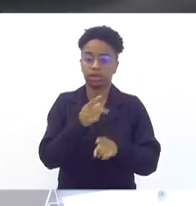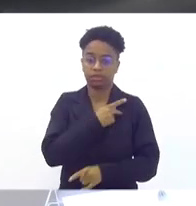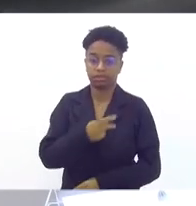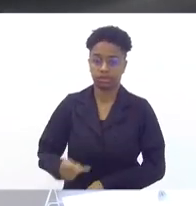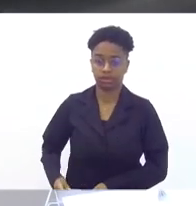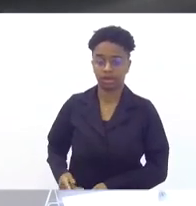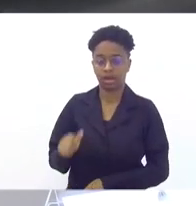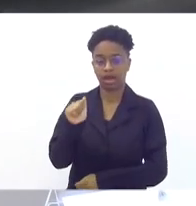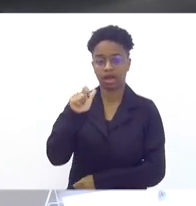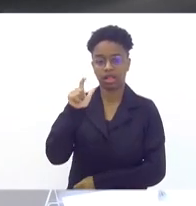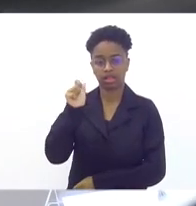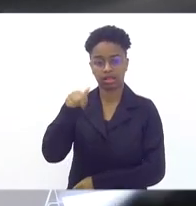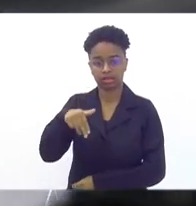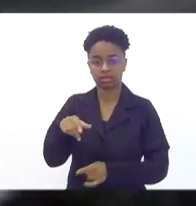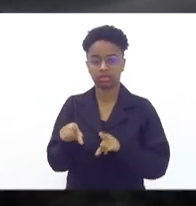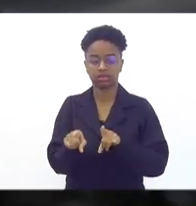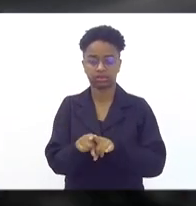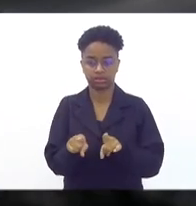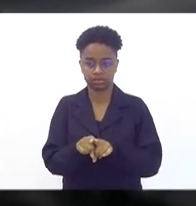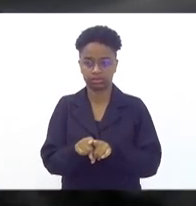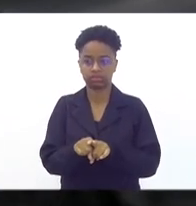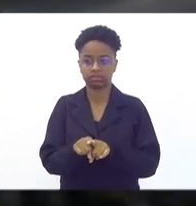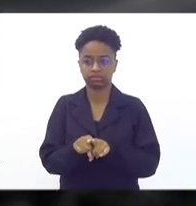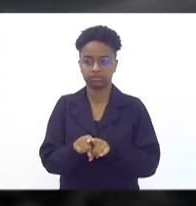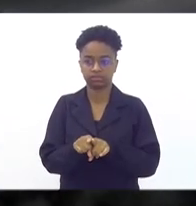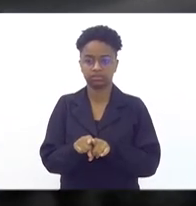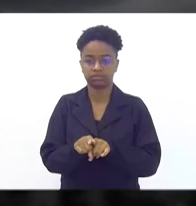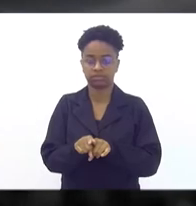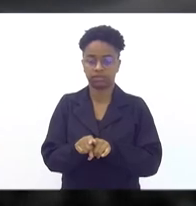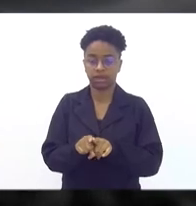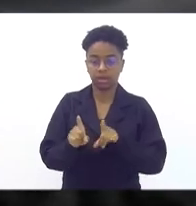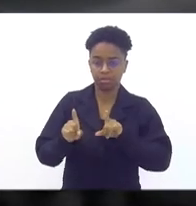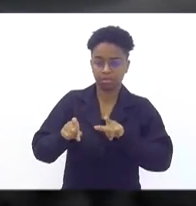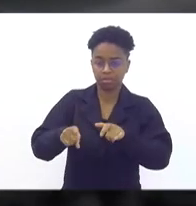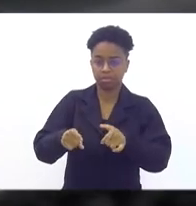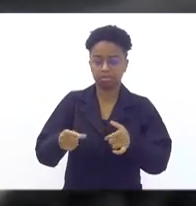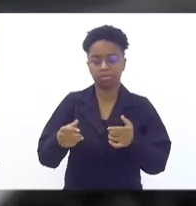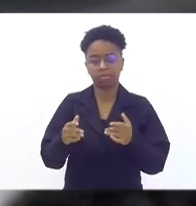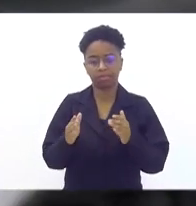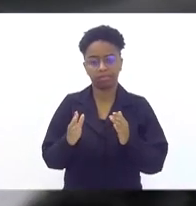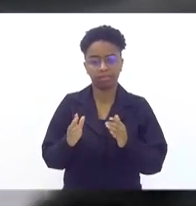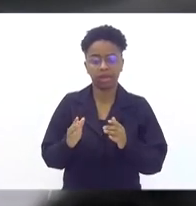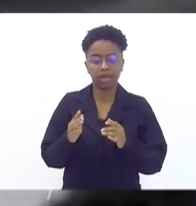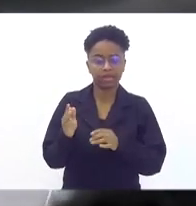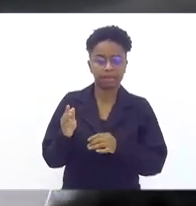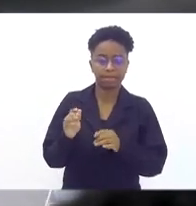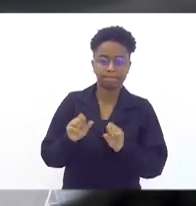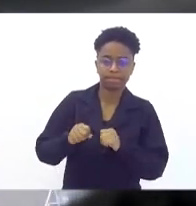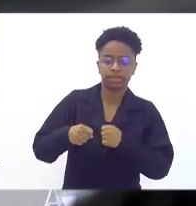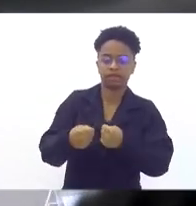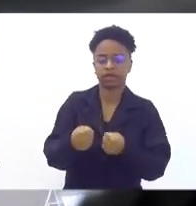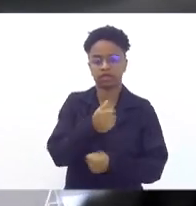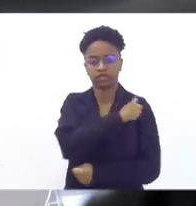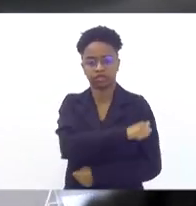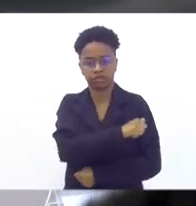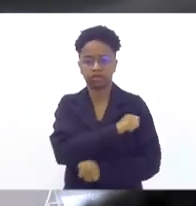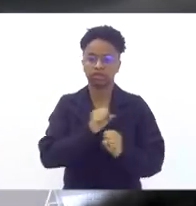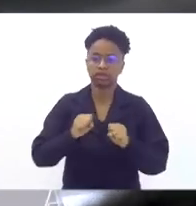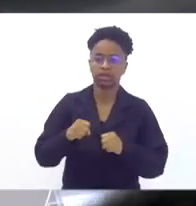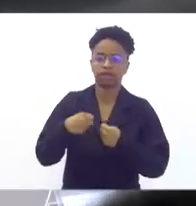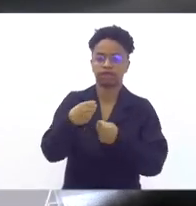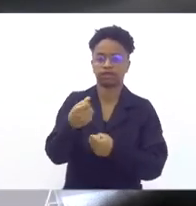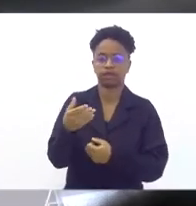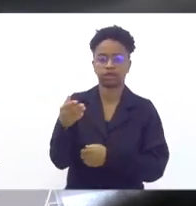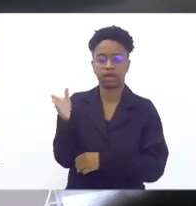Alan Lopes também que no seu mandato vem defendendo a bandeira defendendo o estado do Rio de Janeiro e sobretudo trabalhando